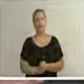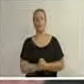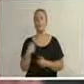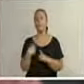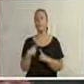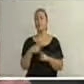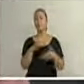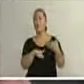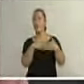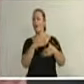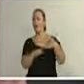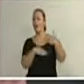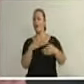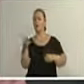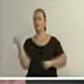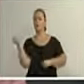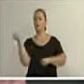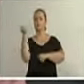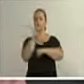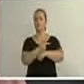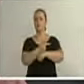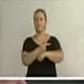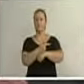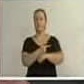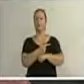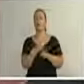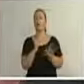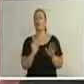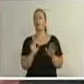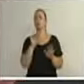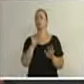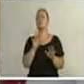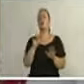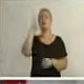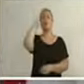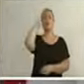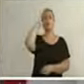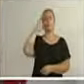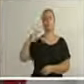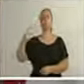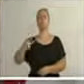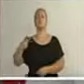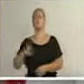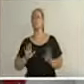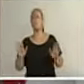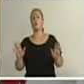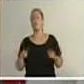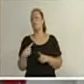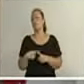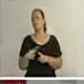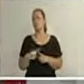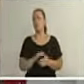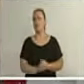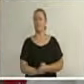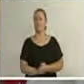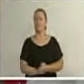processo de impeachment também não atinge o vice-presidente nesse caso. Obrigado, vereador. Ok. Presidente, se me conceder mais uns 3 minutos para eu